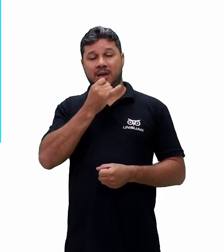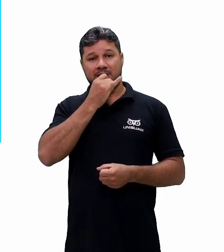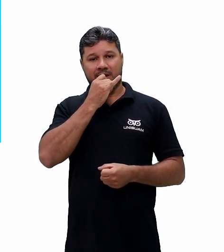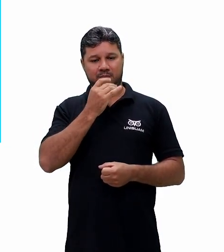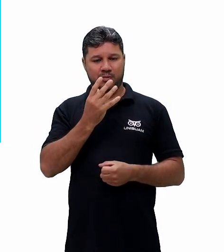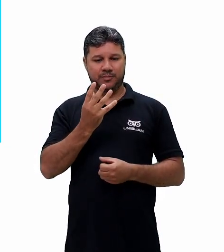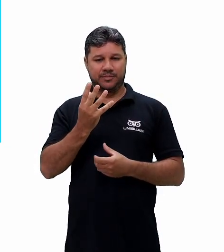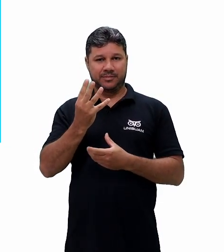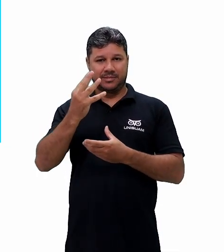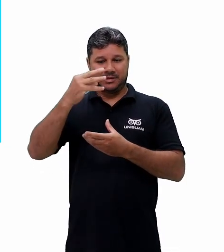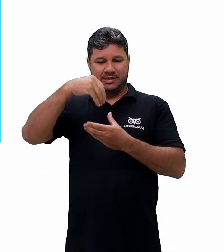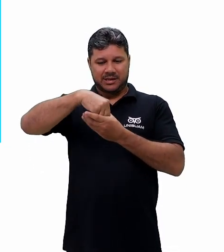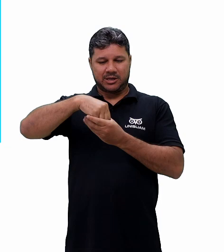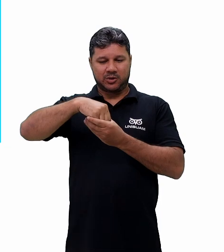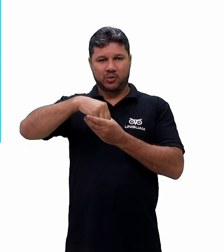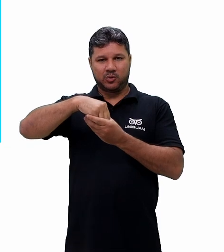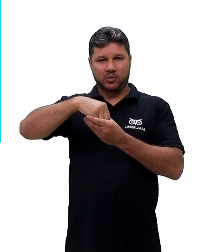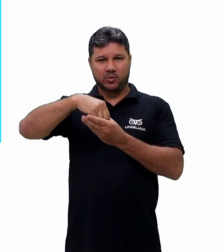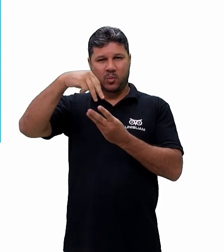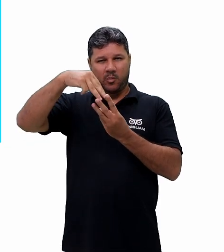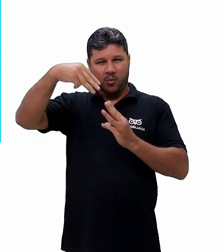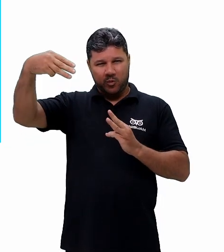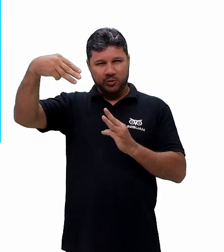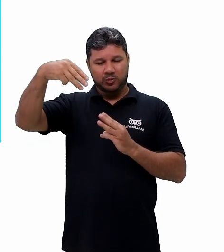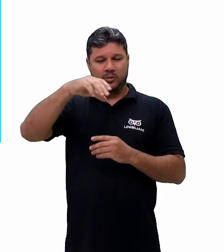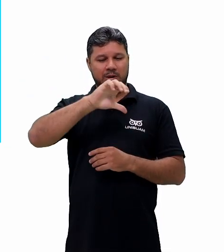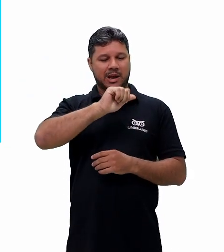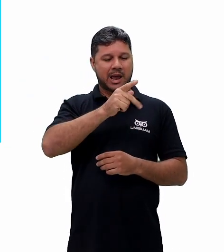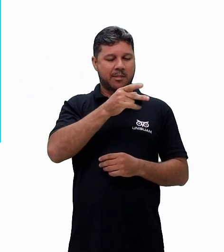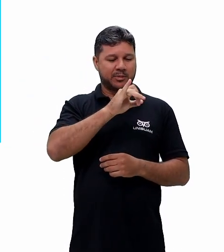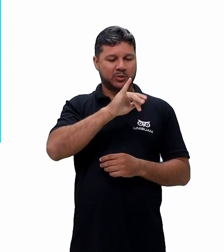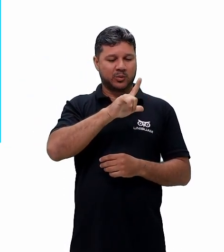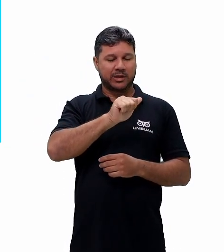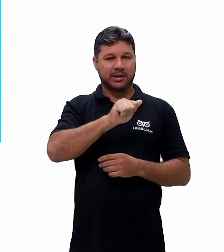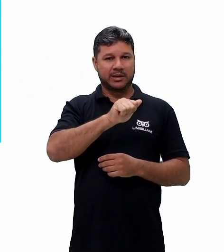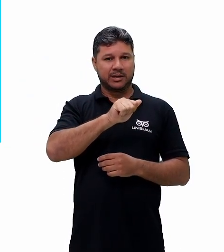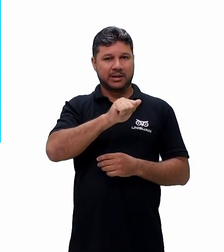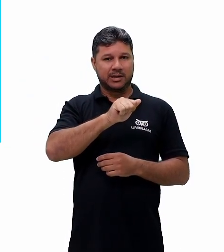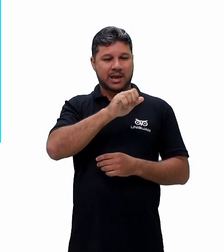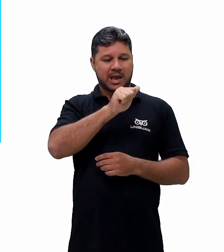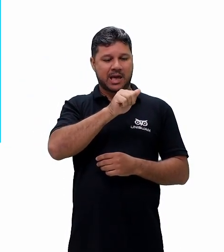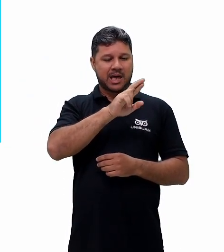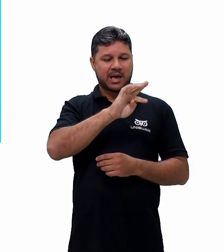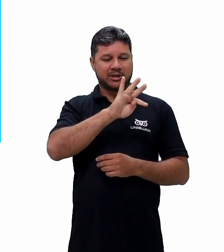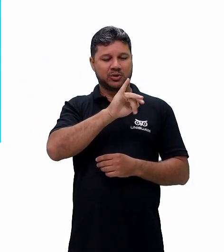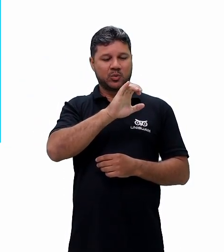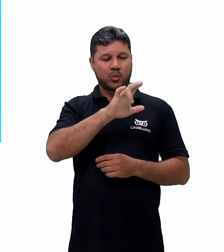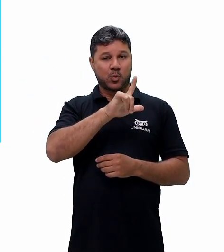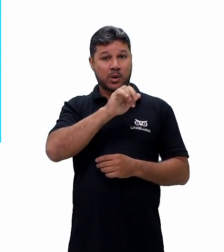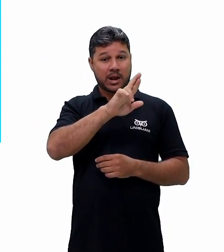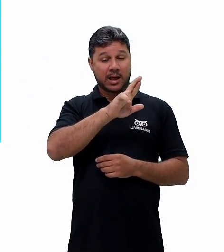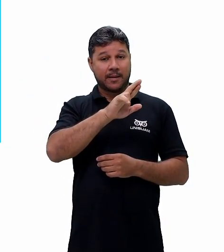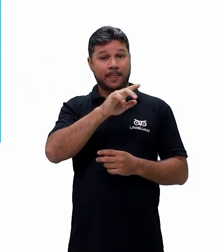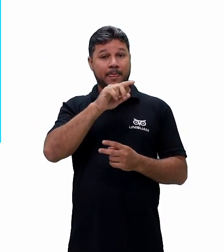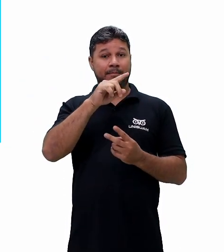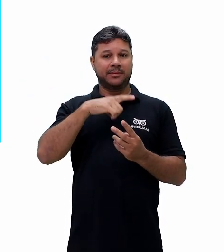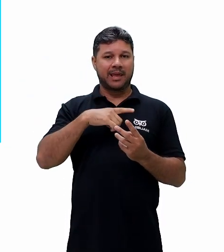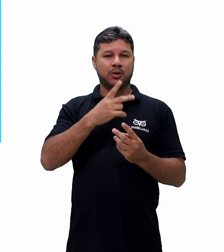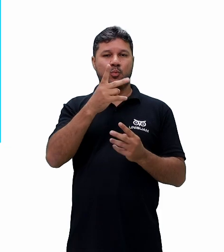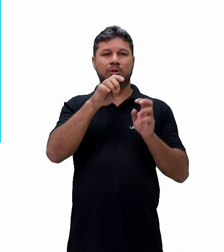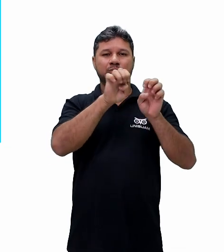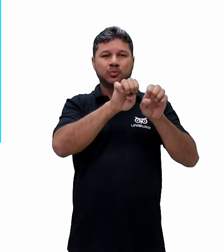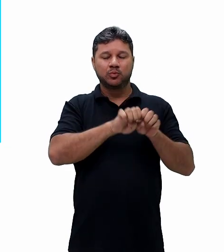cápsula articular e o músculo são duas estruturas que